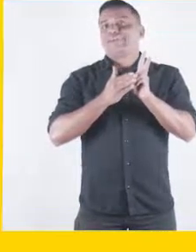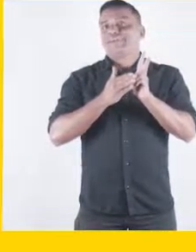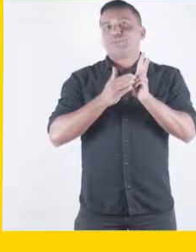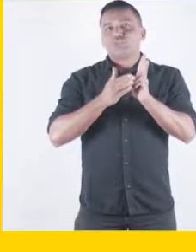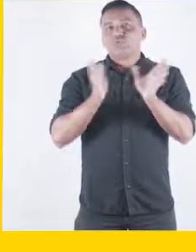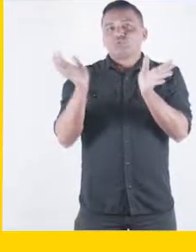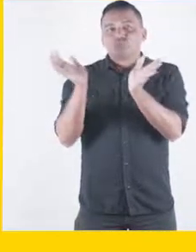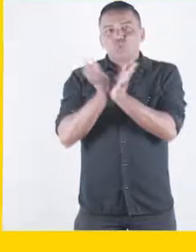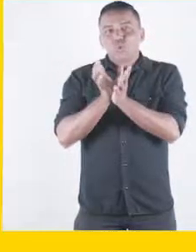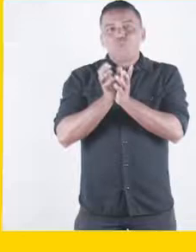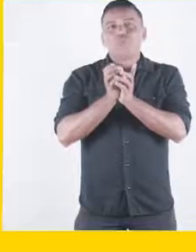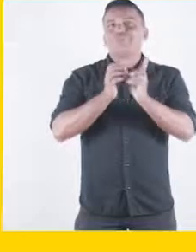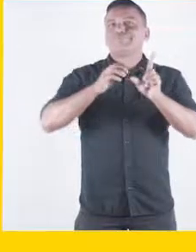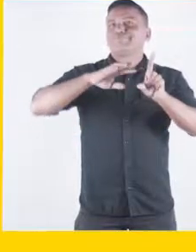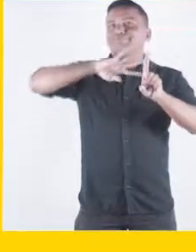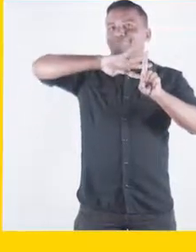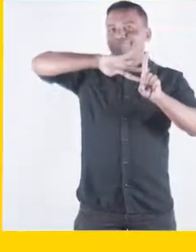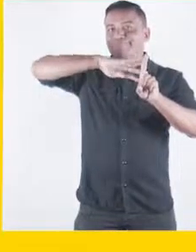LGBT,